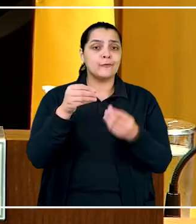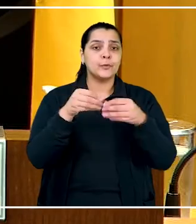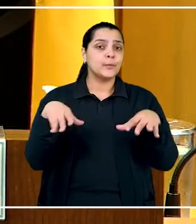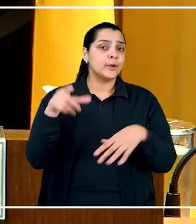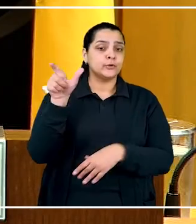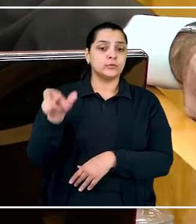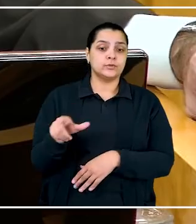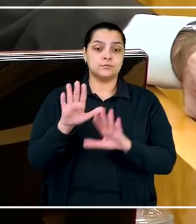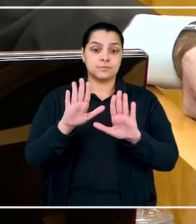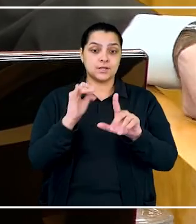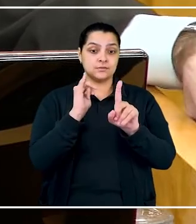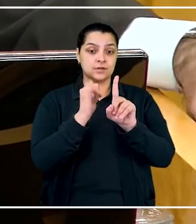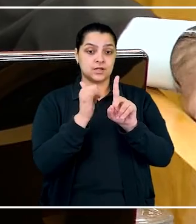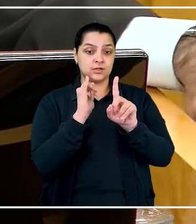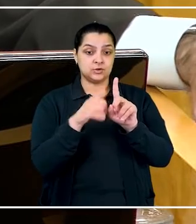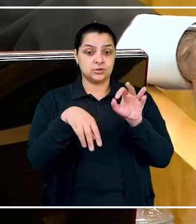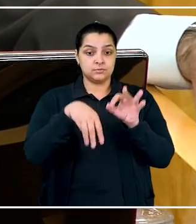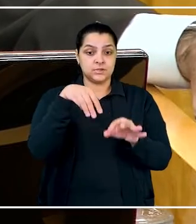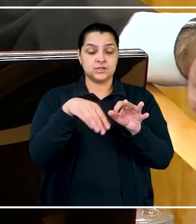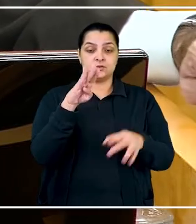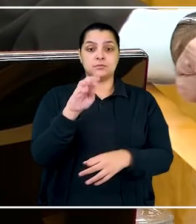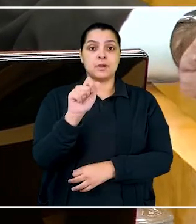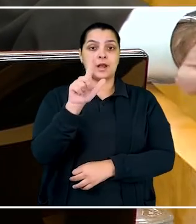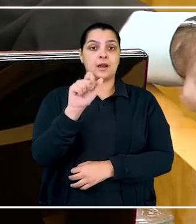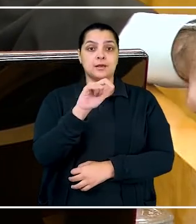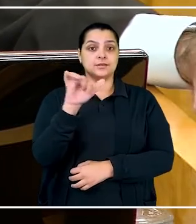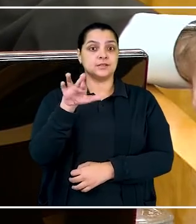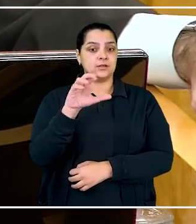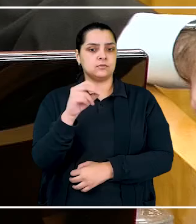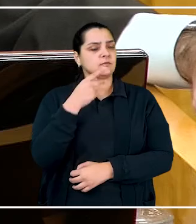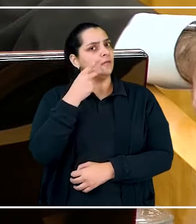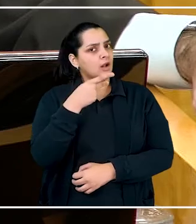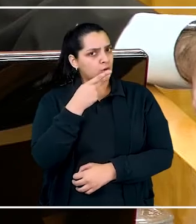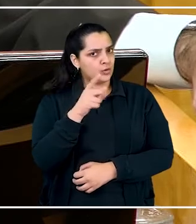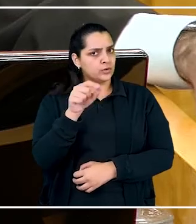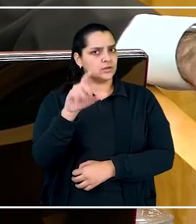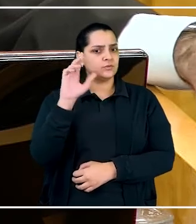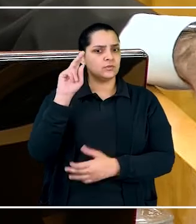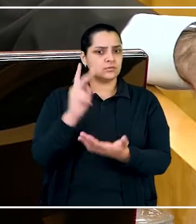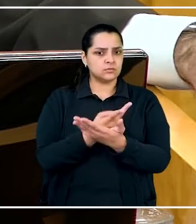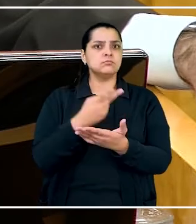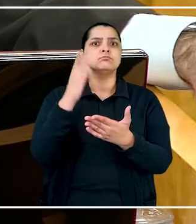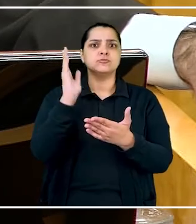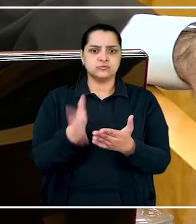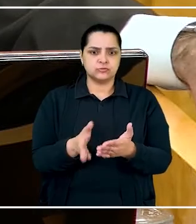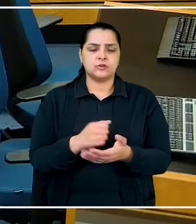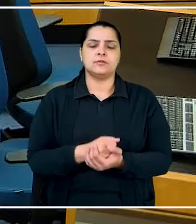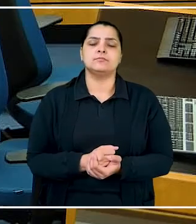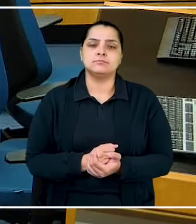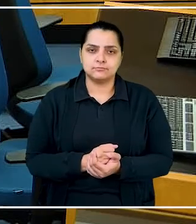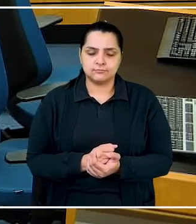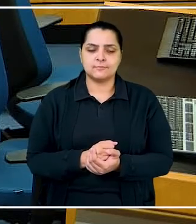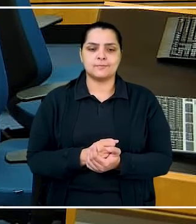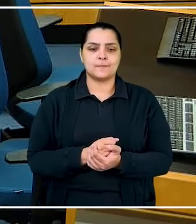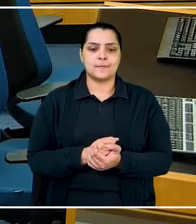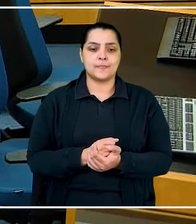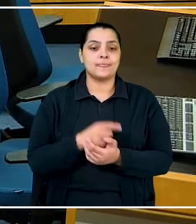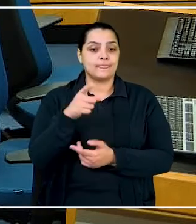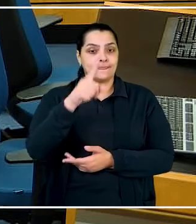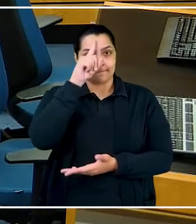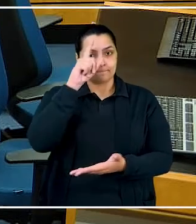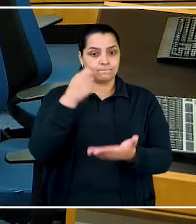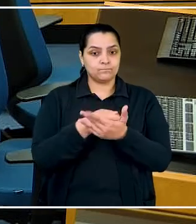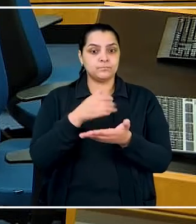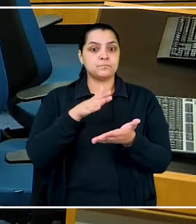dano efetivo. Mas o relator, ministro Alberto Balazeiro, destacou que o fato foi atestado. O colegiado